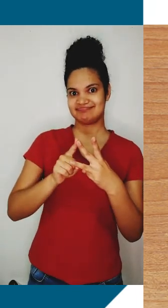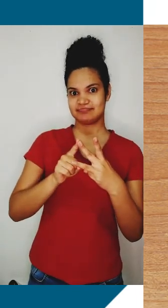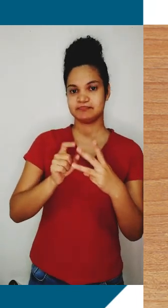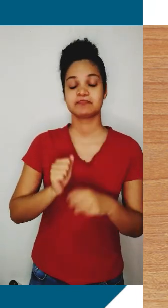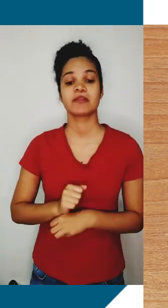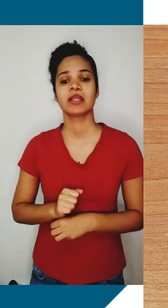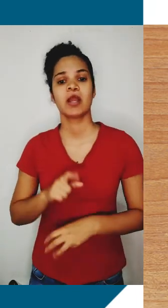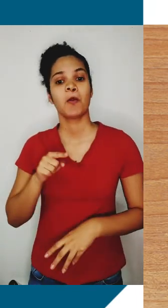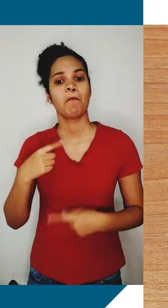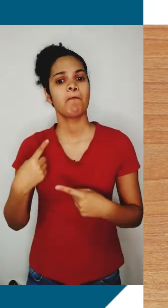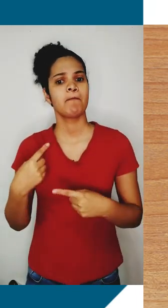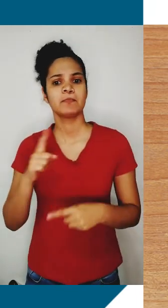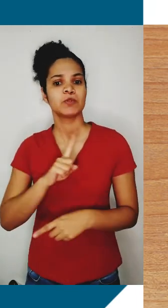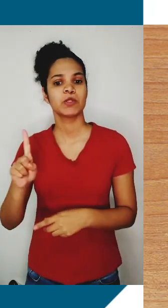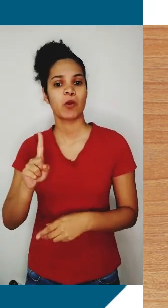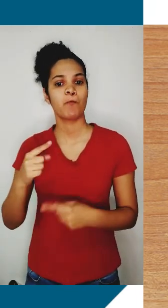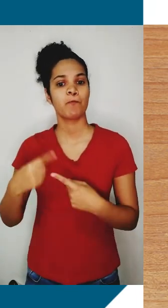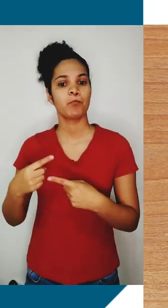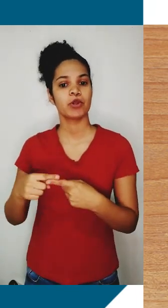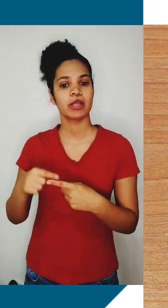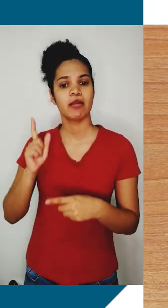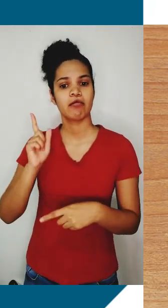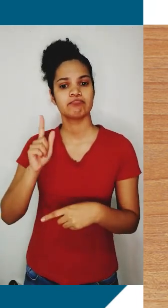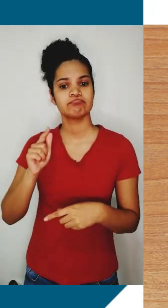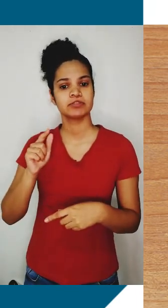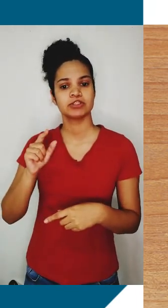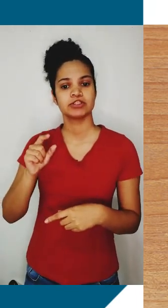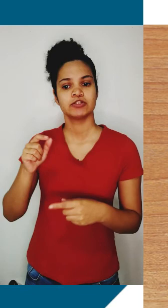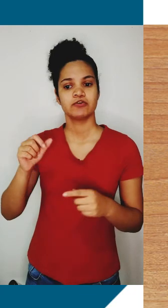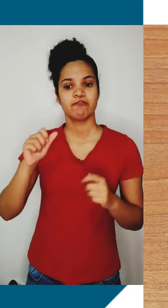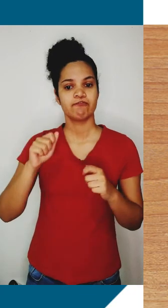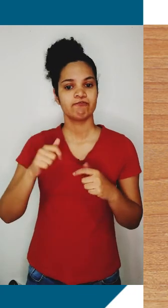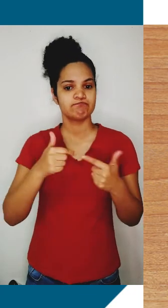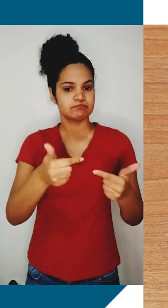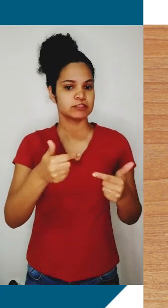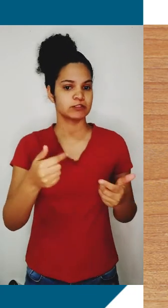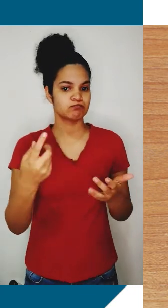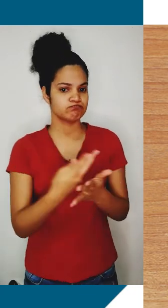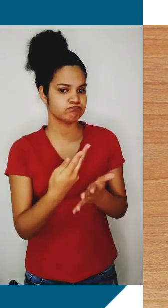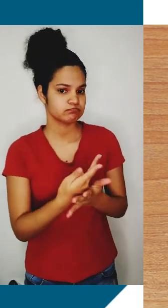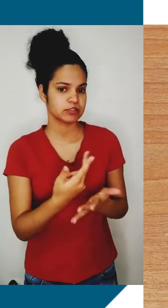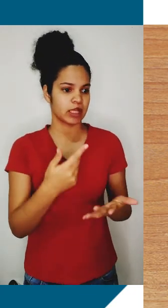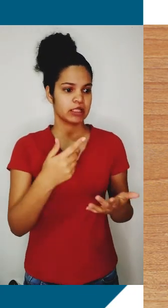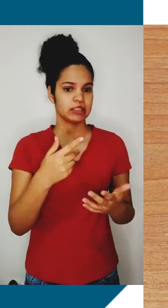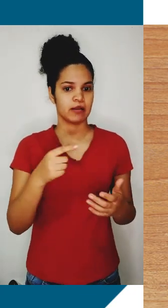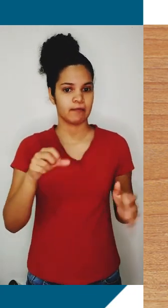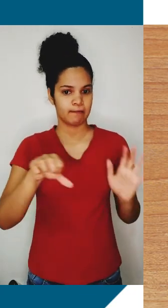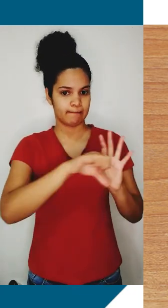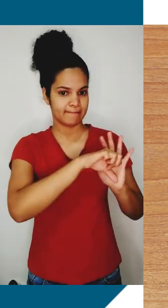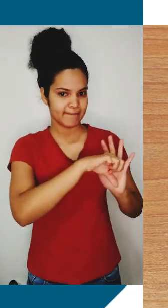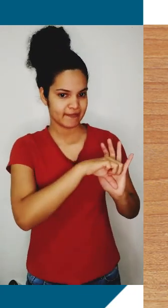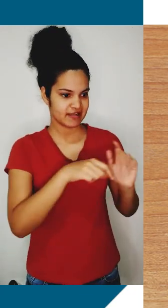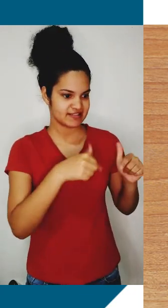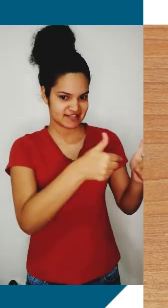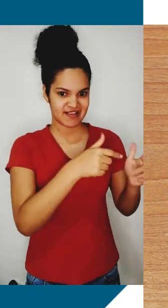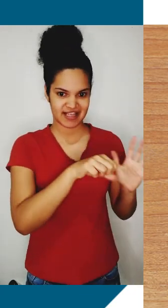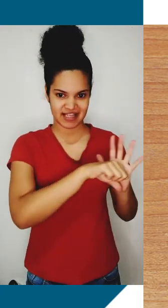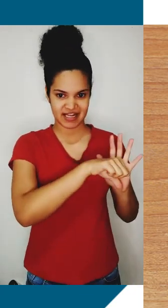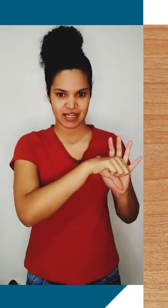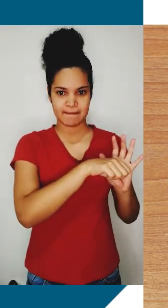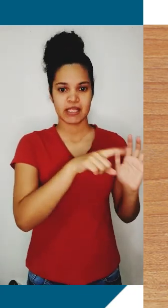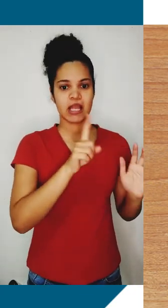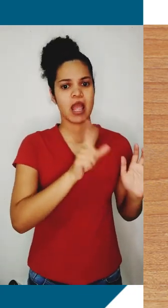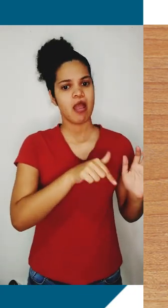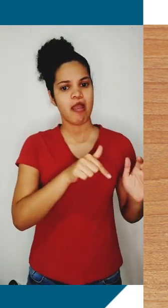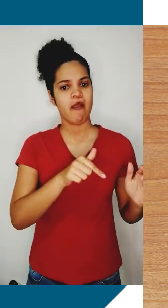resposta a outro é uma deturpação do sentido de justiça e um obstáculo para a vida coletiva. Aqui eu já meio que